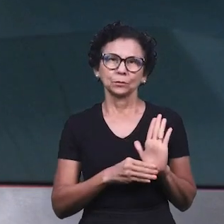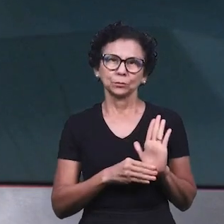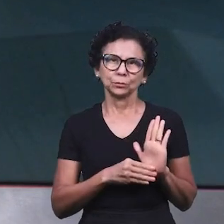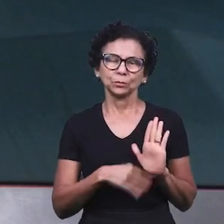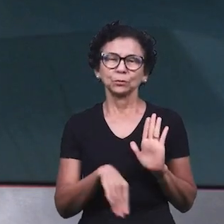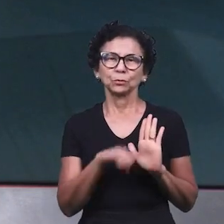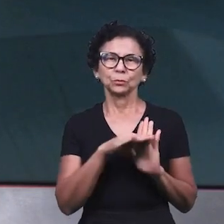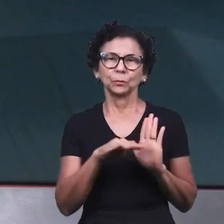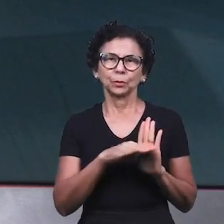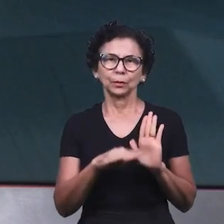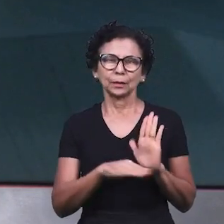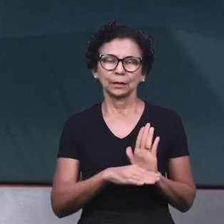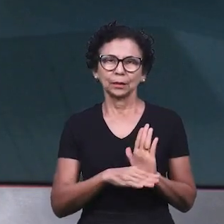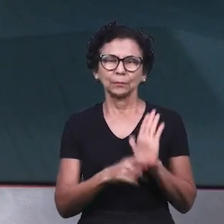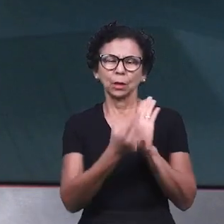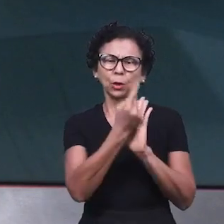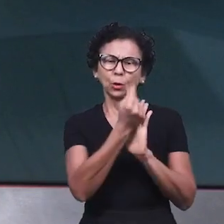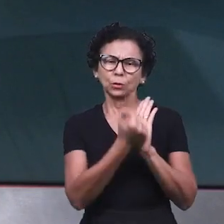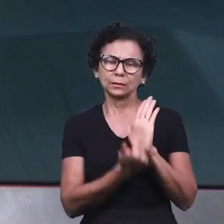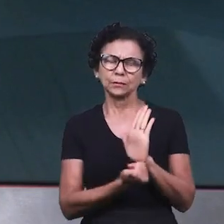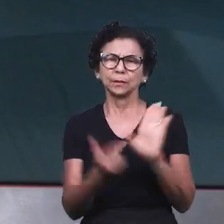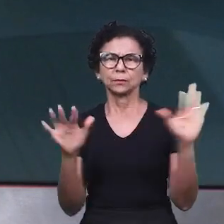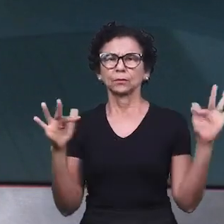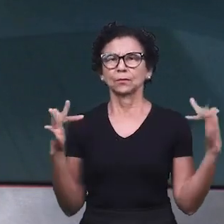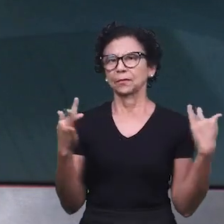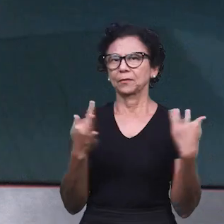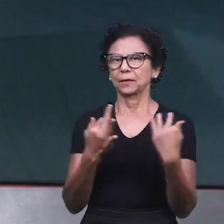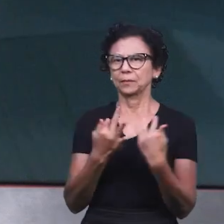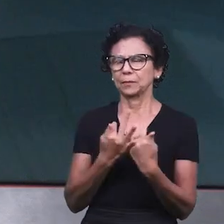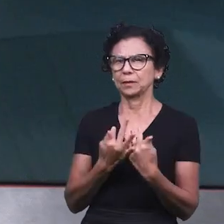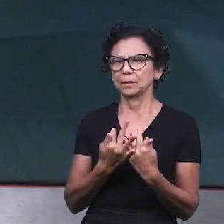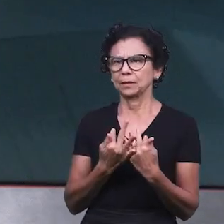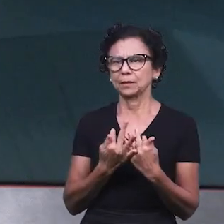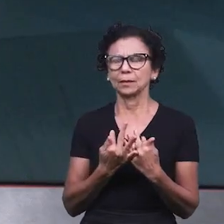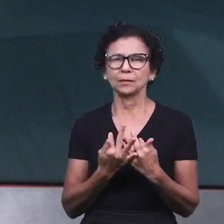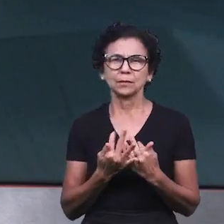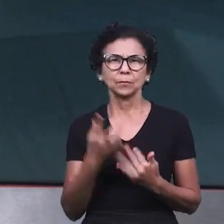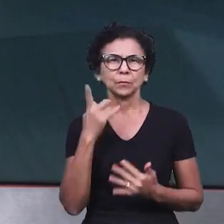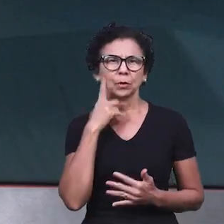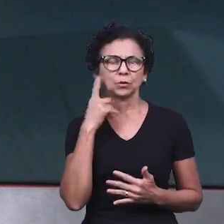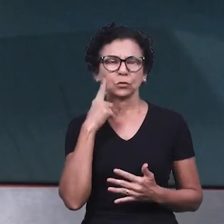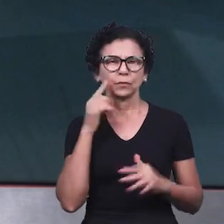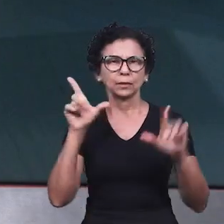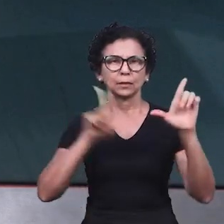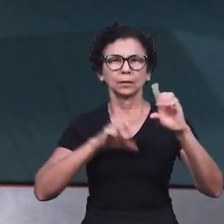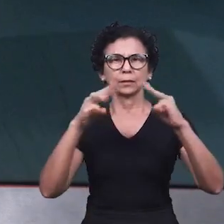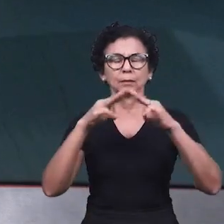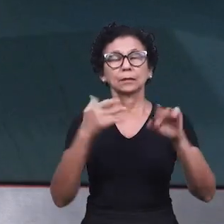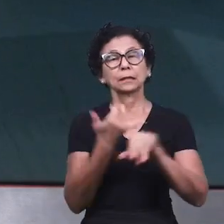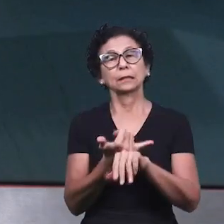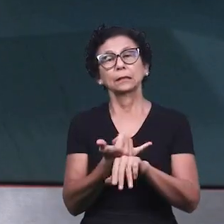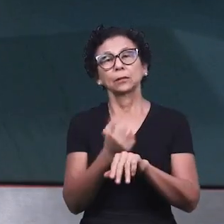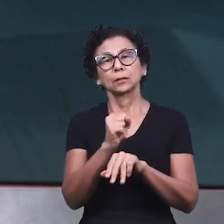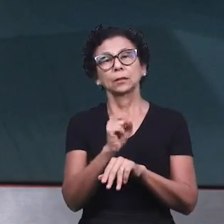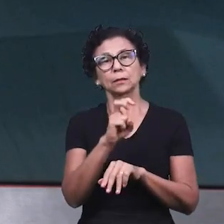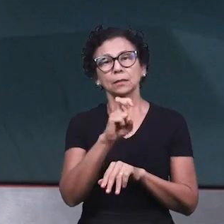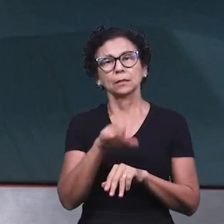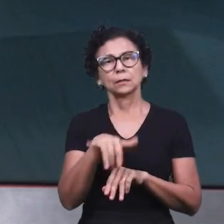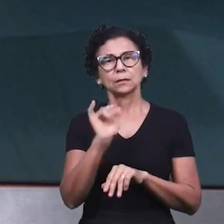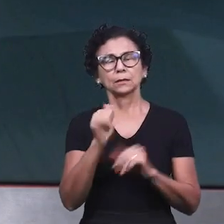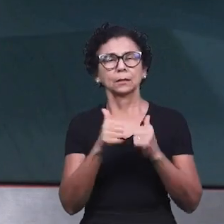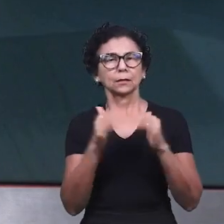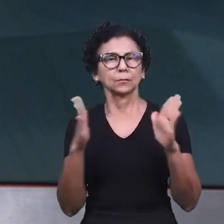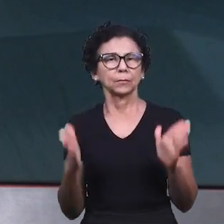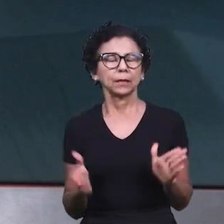programa Orçamento Familiar. Você pode acompanhar esse programa na TV Manaim, canal 85